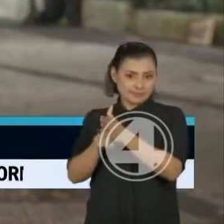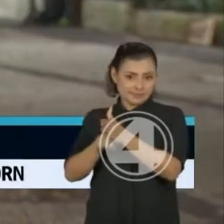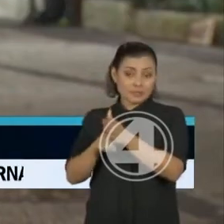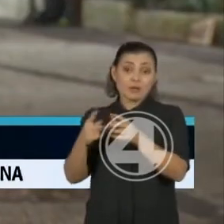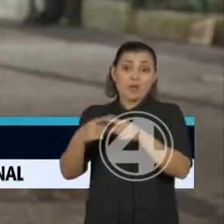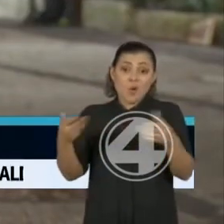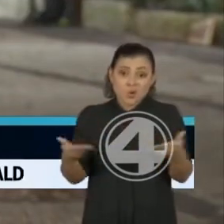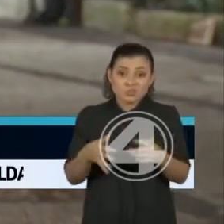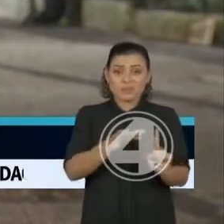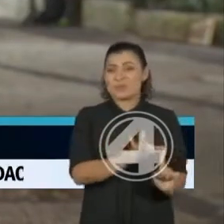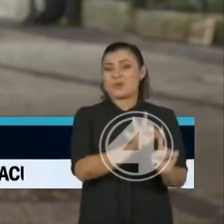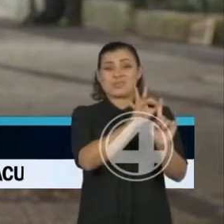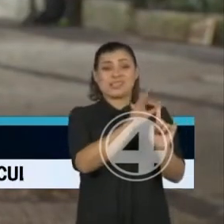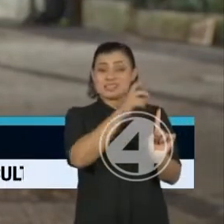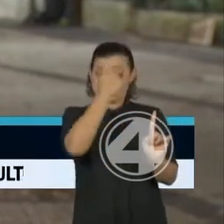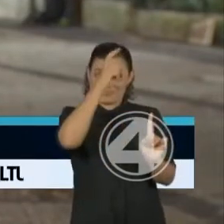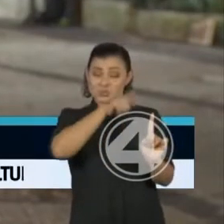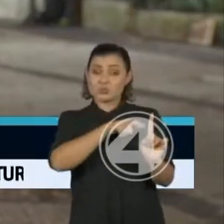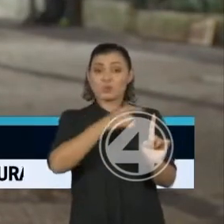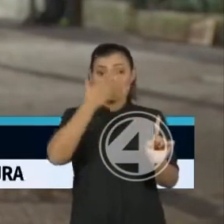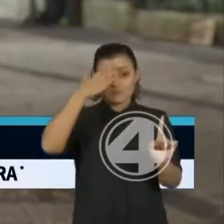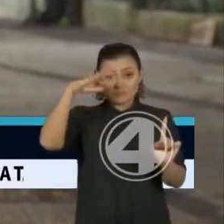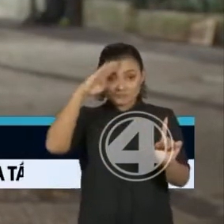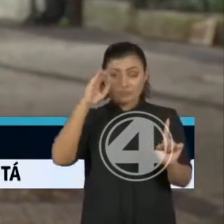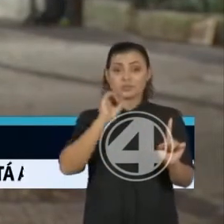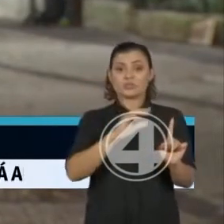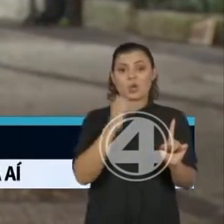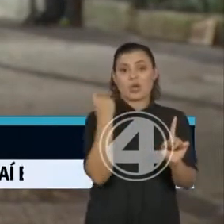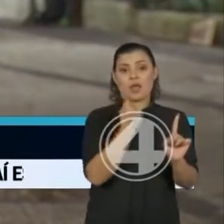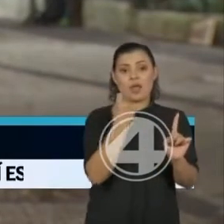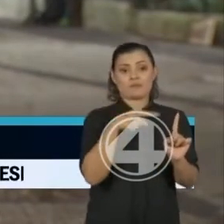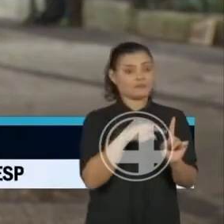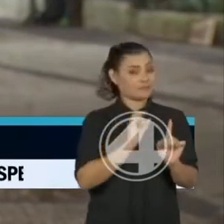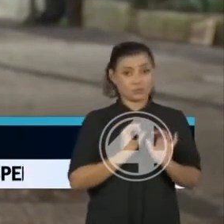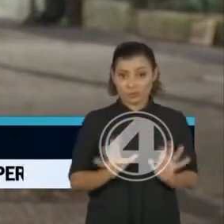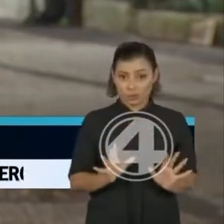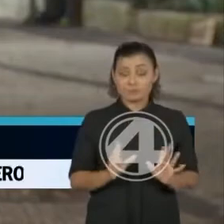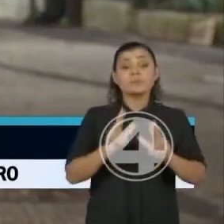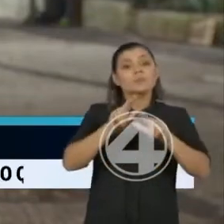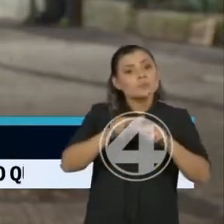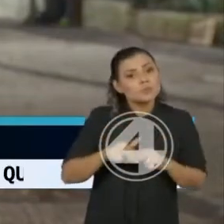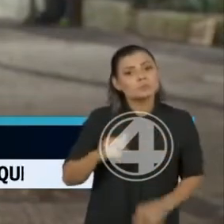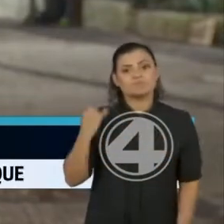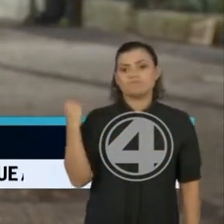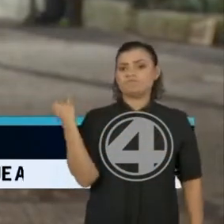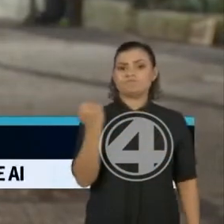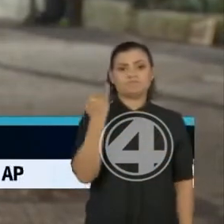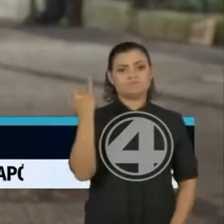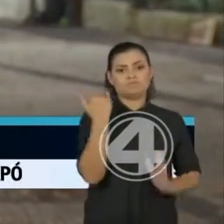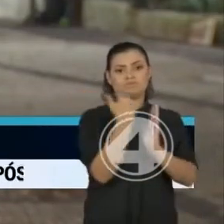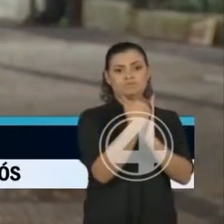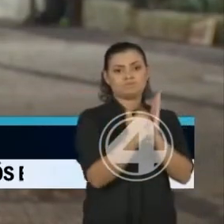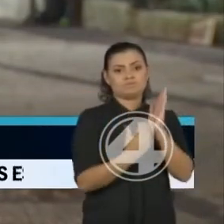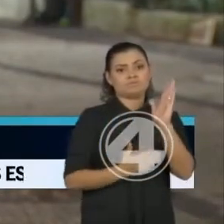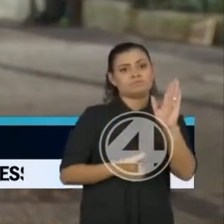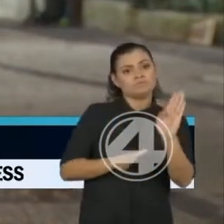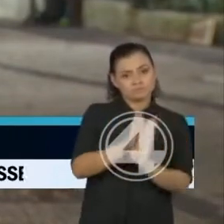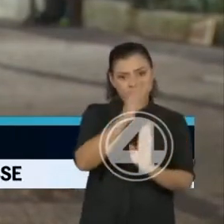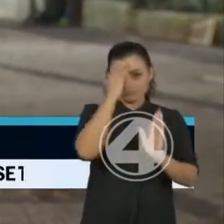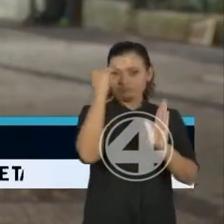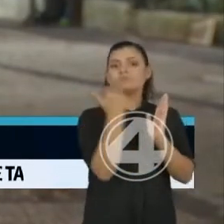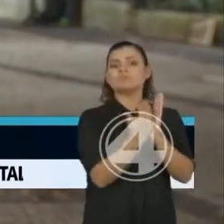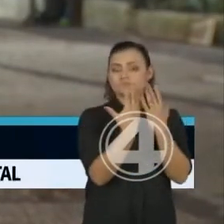momento são priorizados para quem apresenta os sintomas ou pacientes graves por isso a importância de seguir as orientações